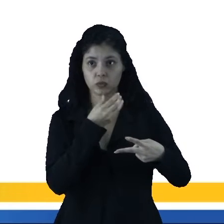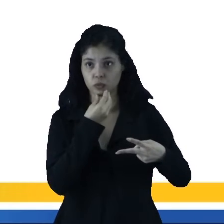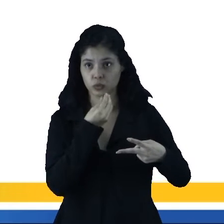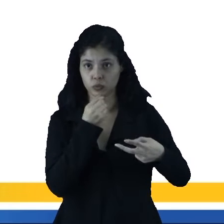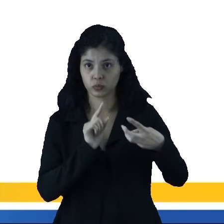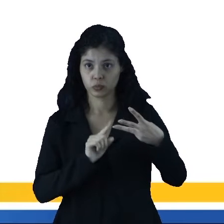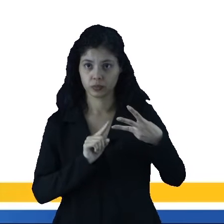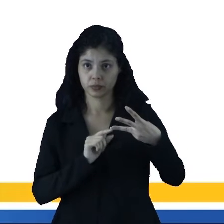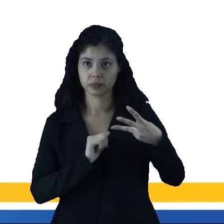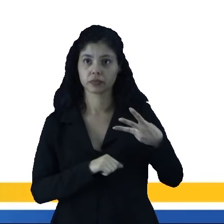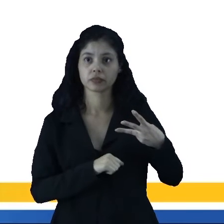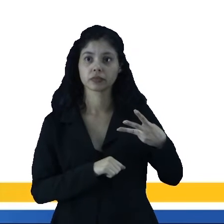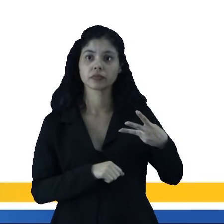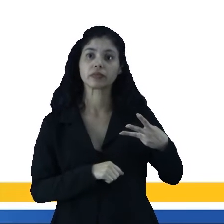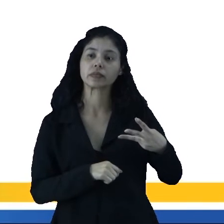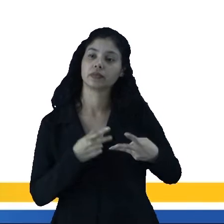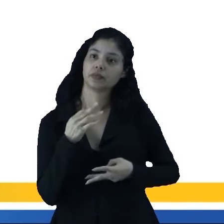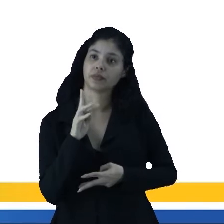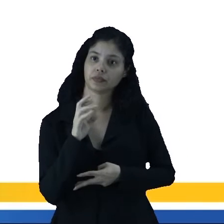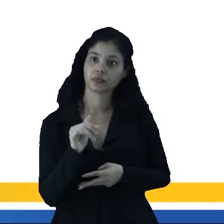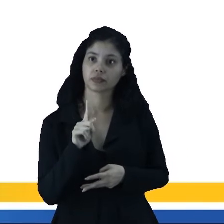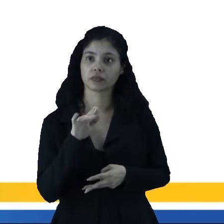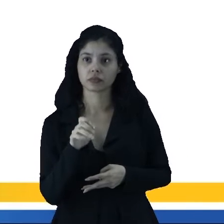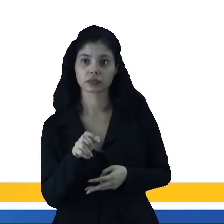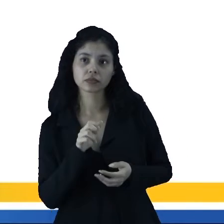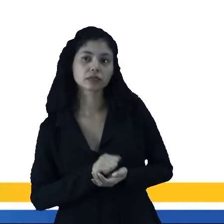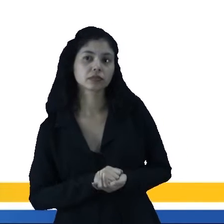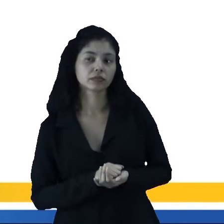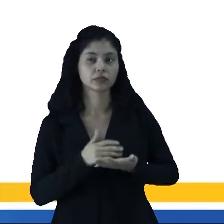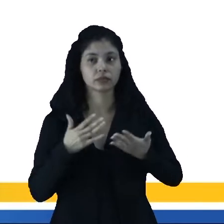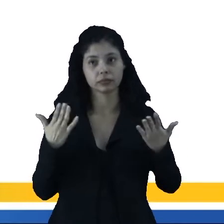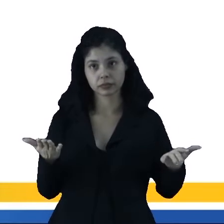menino. Certamente são portadoras do gene. Então,